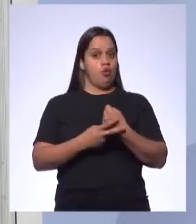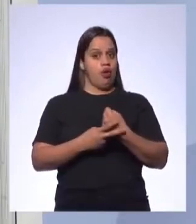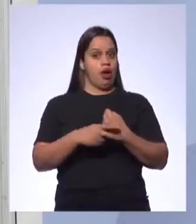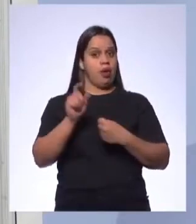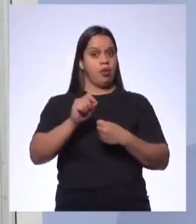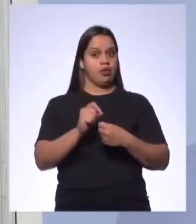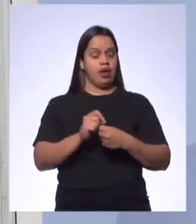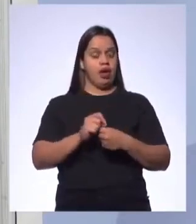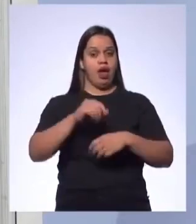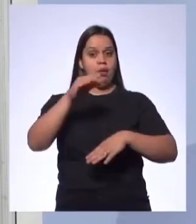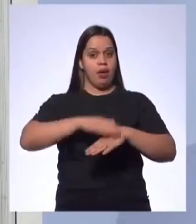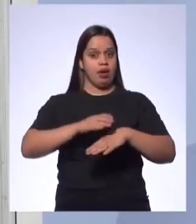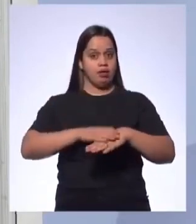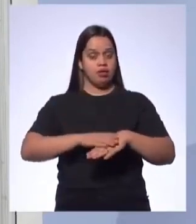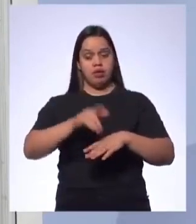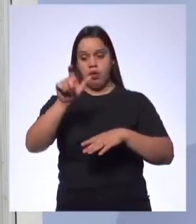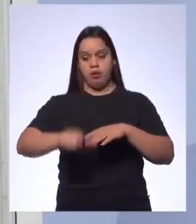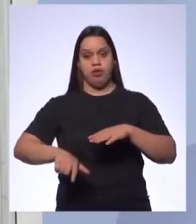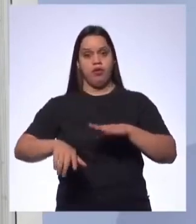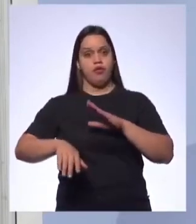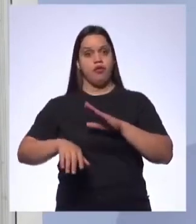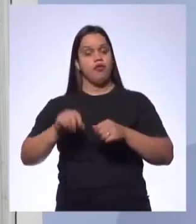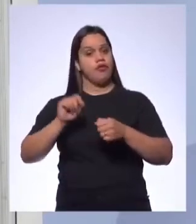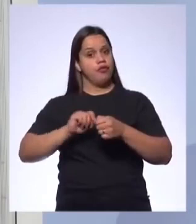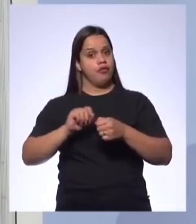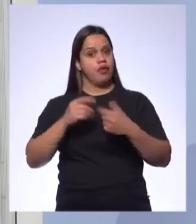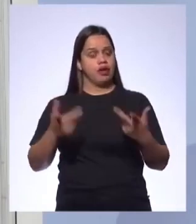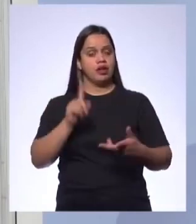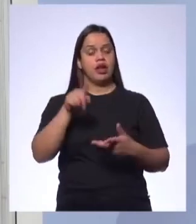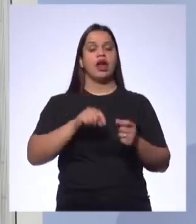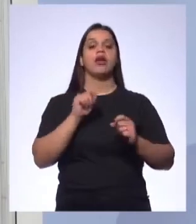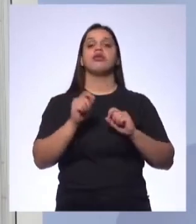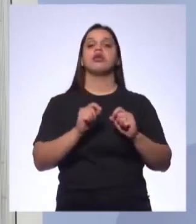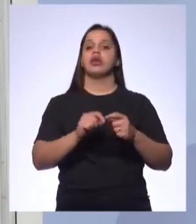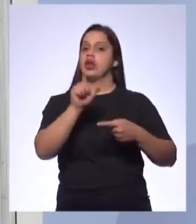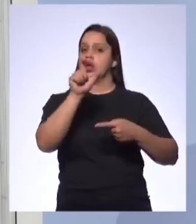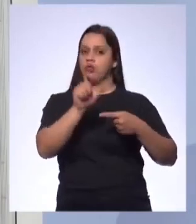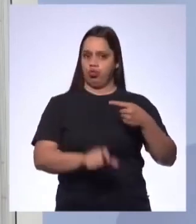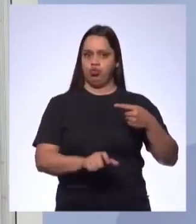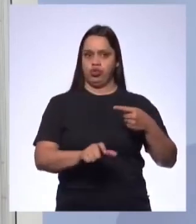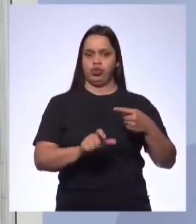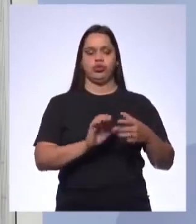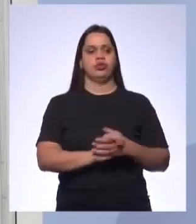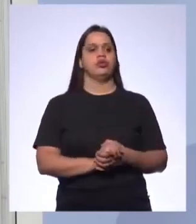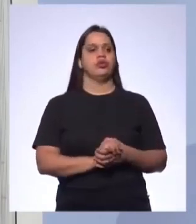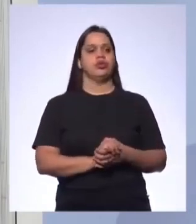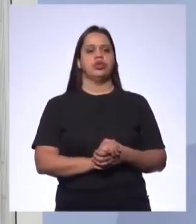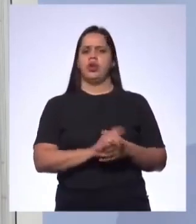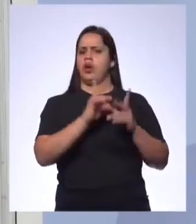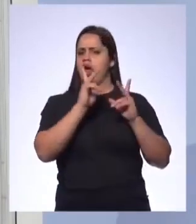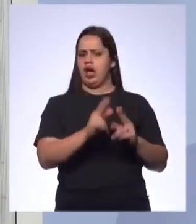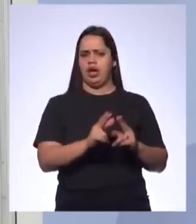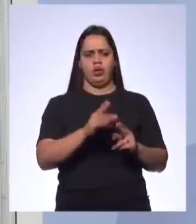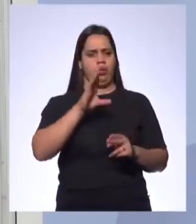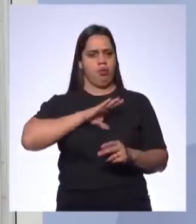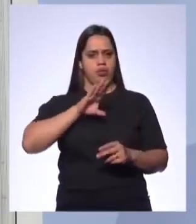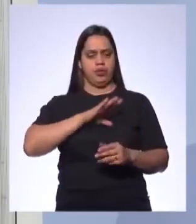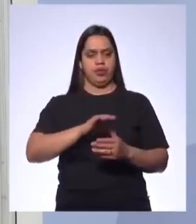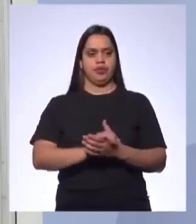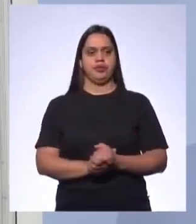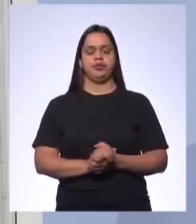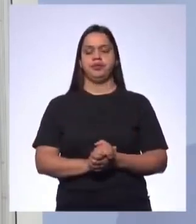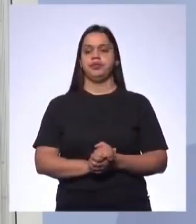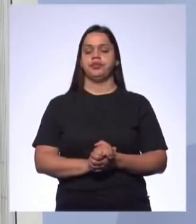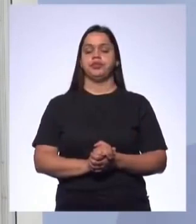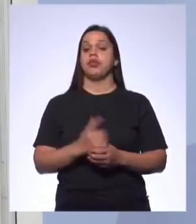ação é praticada por alguém. Quem é esse alguém? É o sujeito da oração, tá? Então, é igualzinho o português, tá certo? Então,